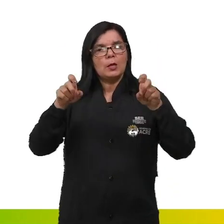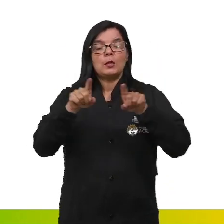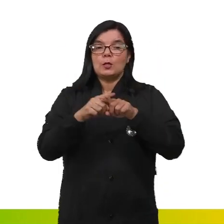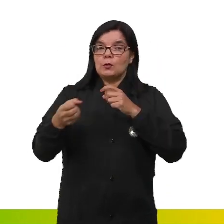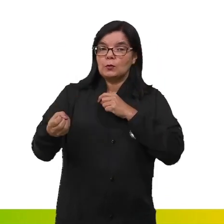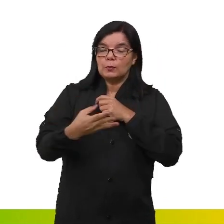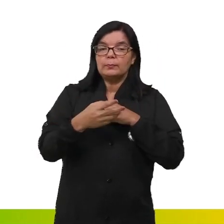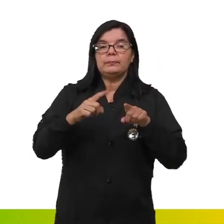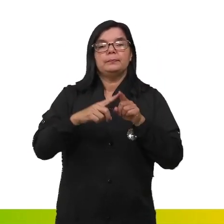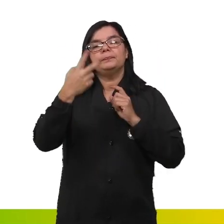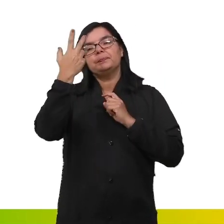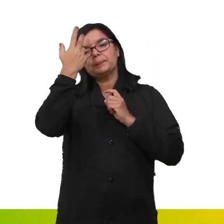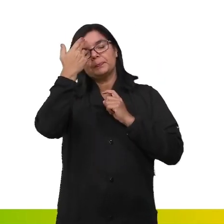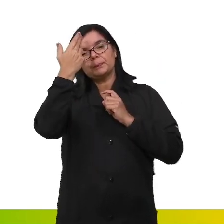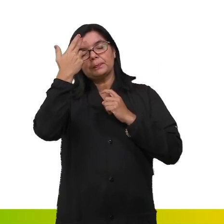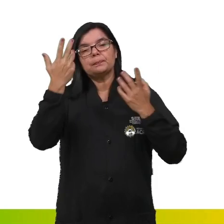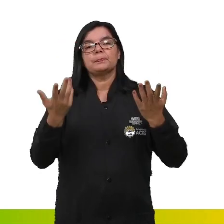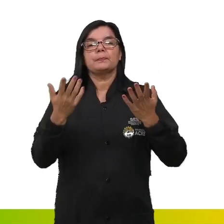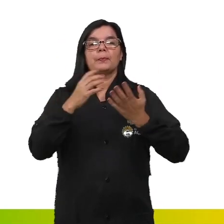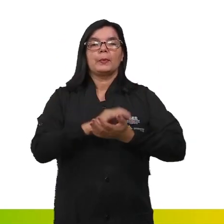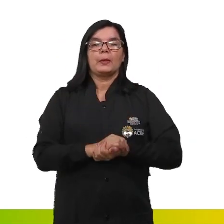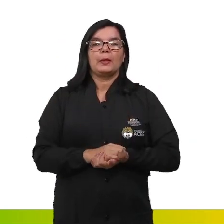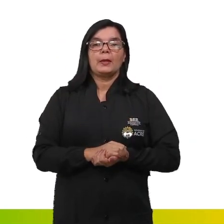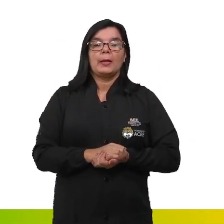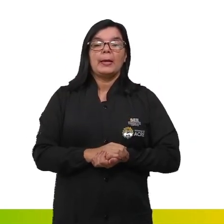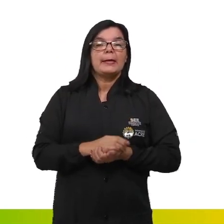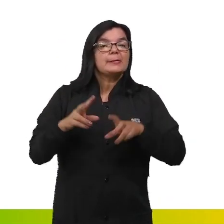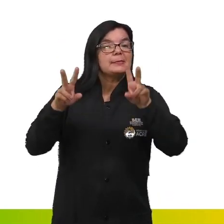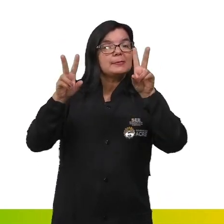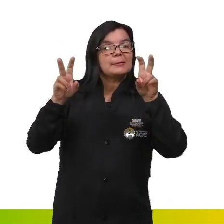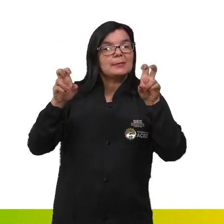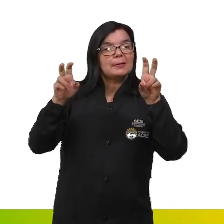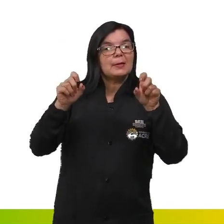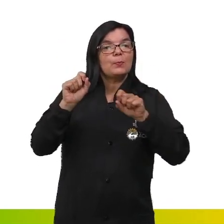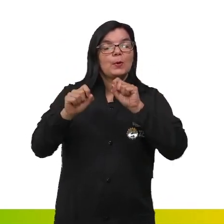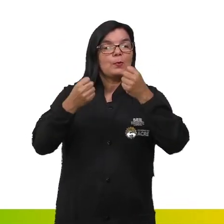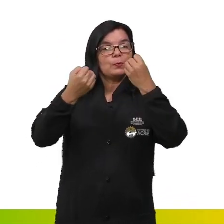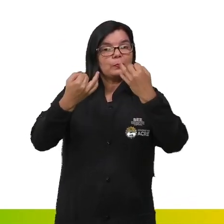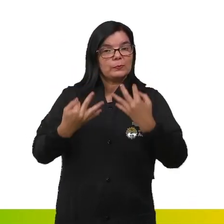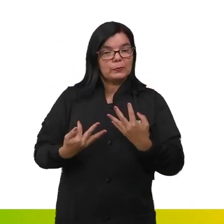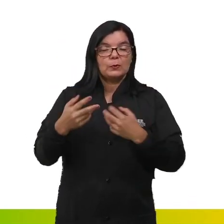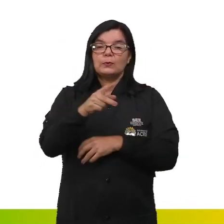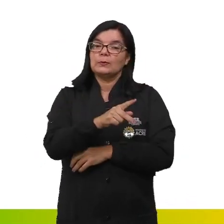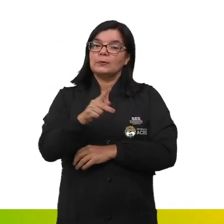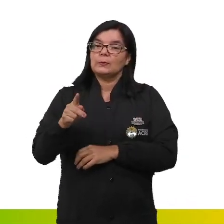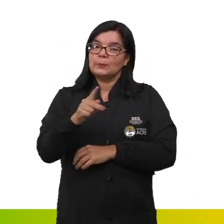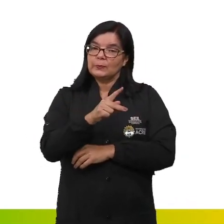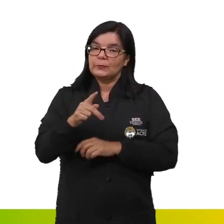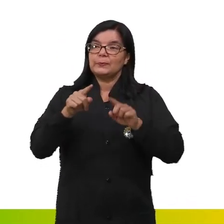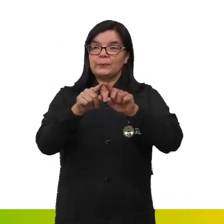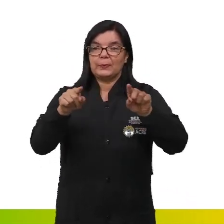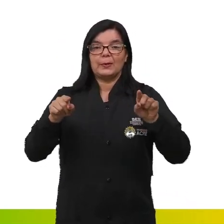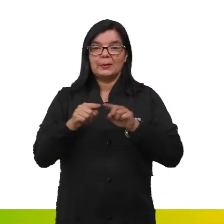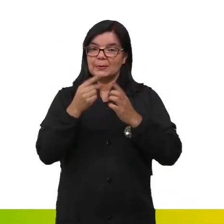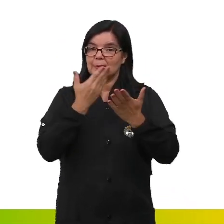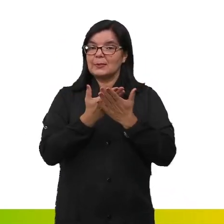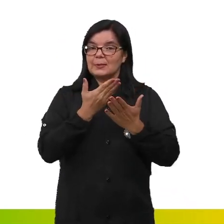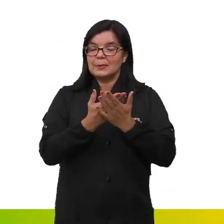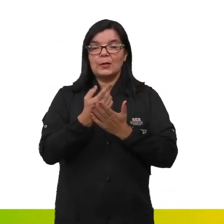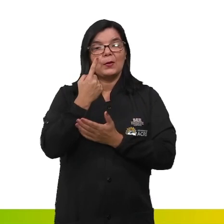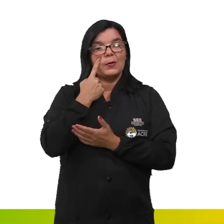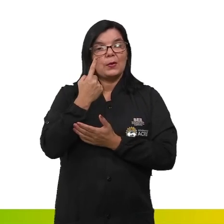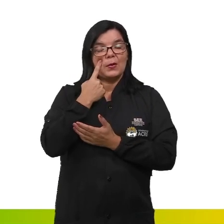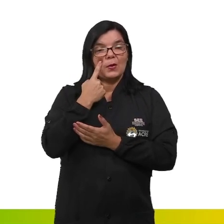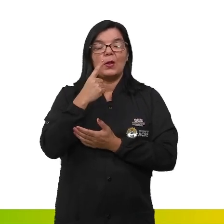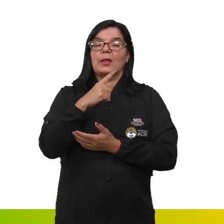atual. Normalmente, pessoal, esse tema, ele é definido pelo professor regente da sala. Então, observa